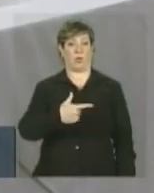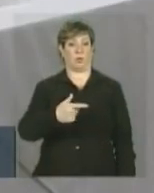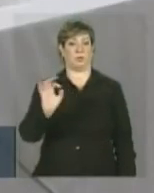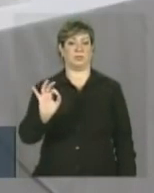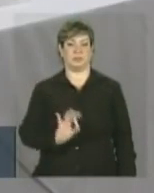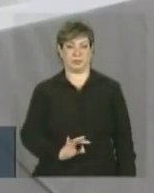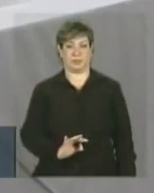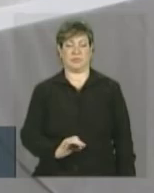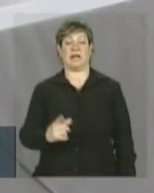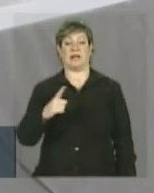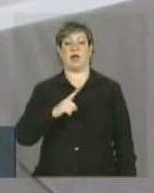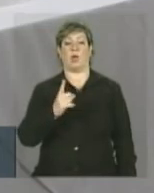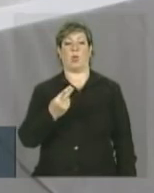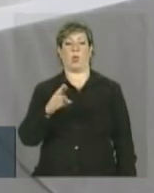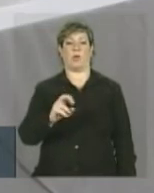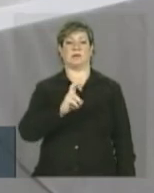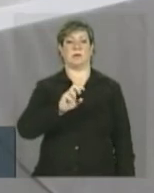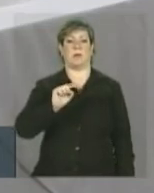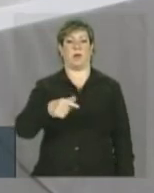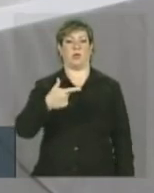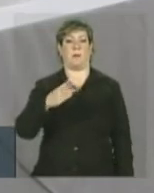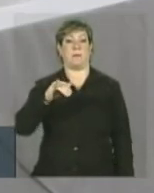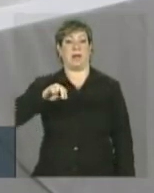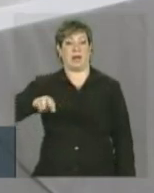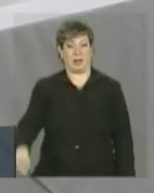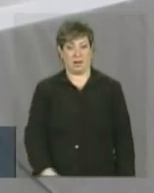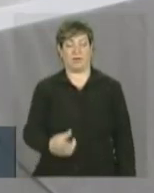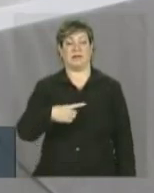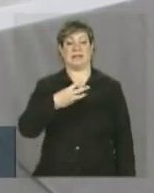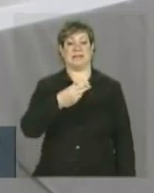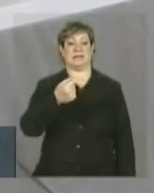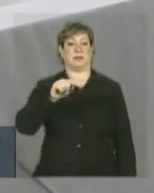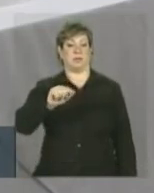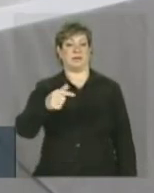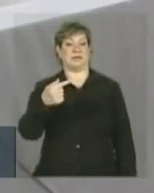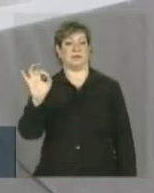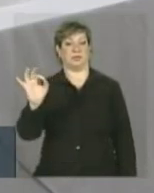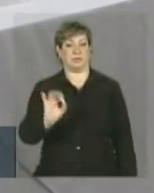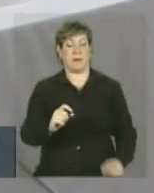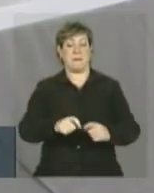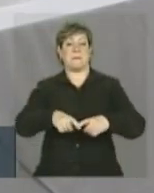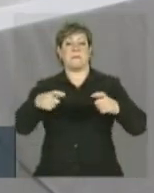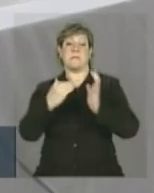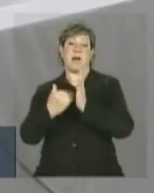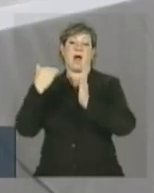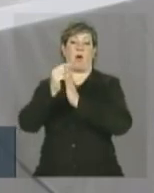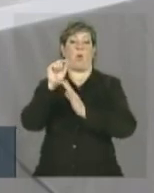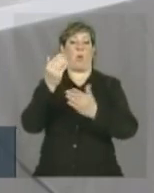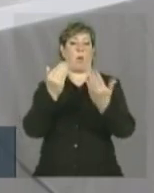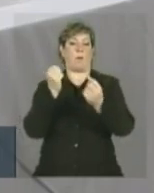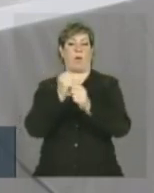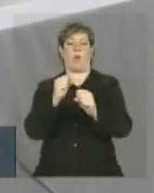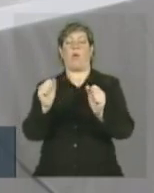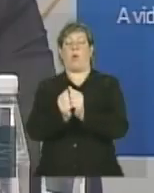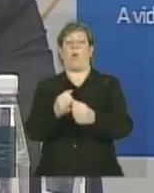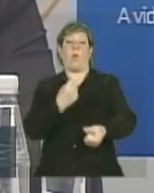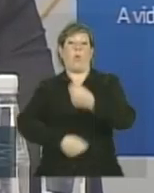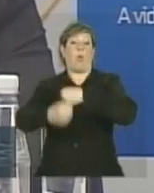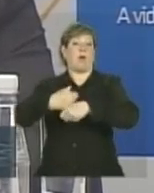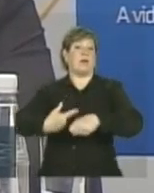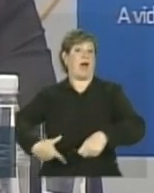42%. Nós tivemos um lucro de 5,2 bilhões, foi 37,7% maior do que o ano anterior. Nós tivemos,